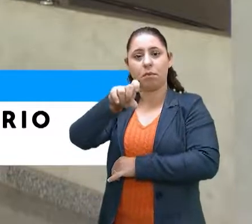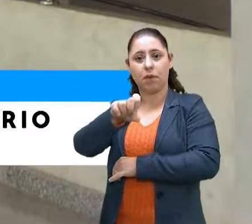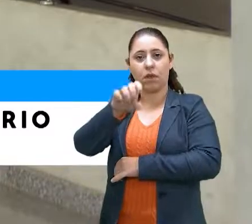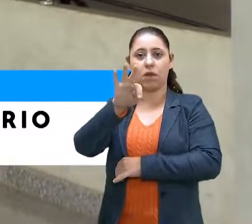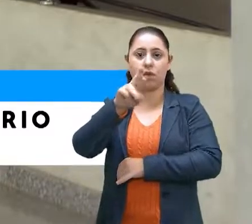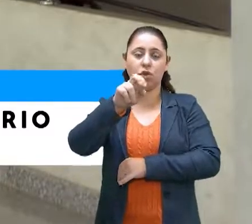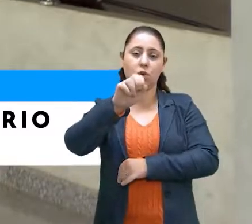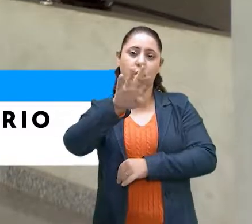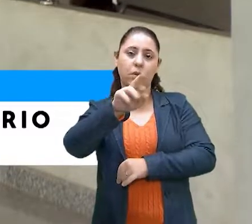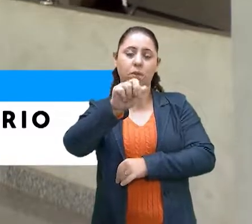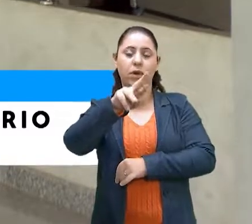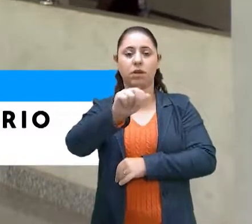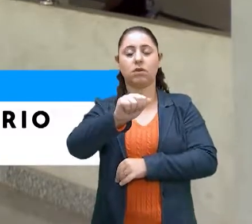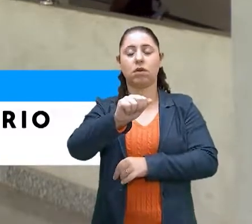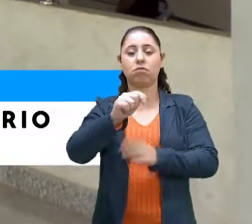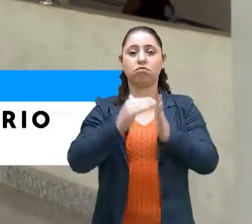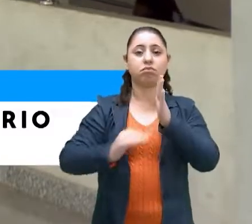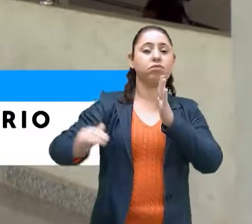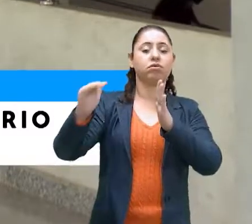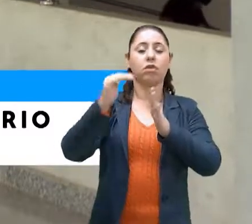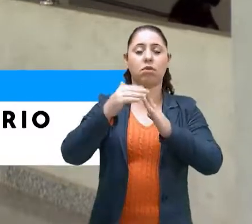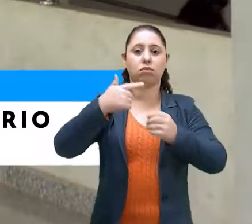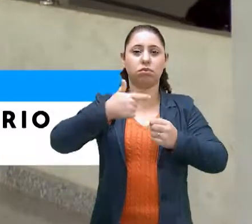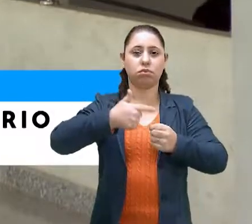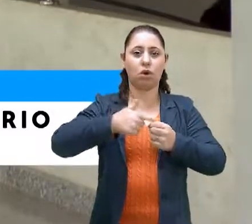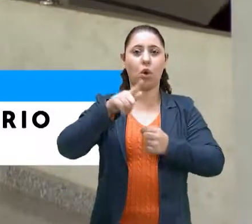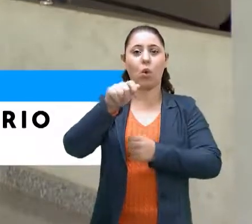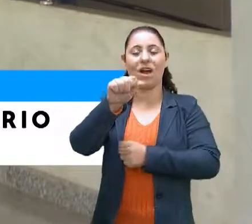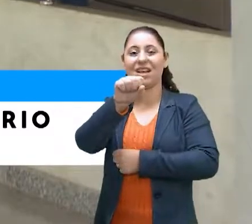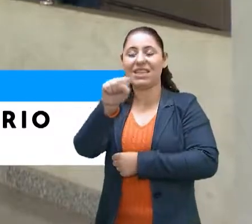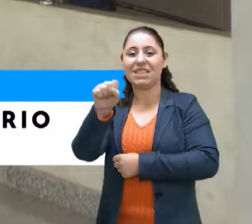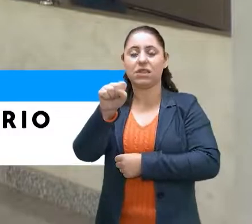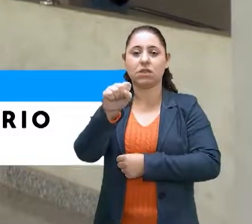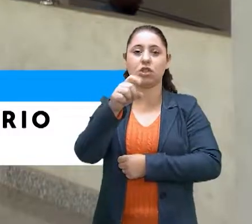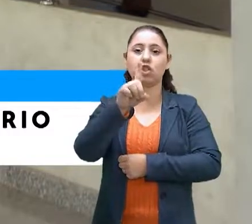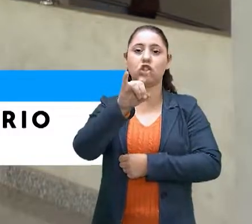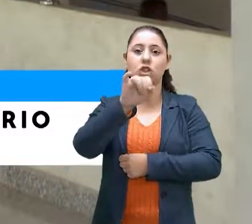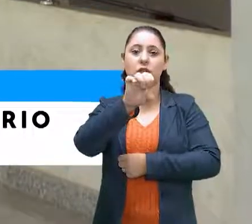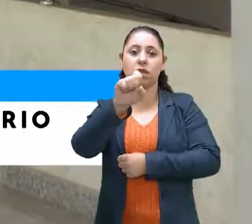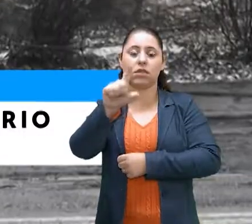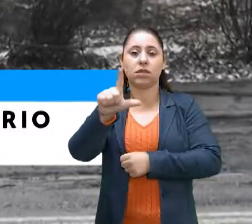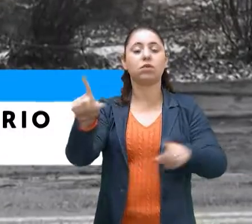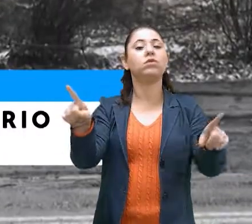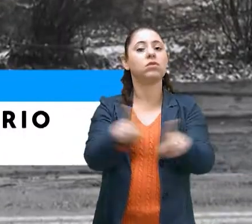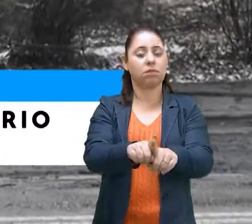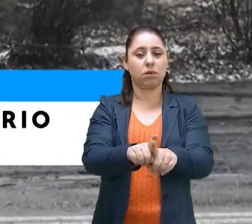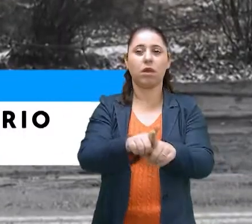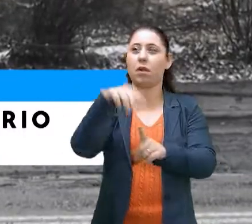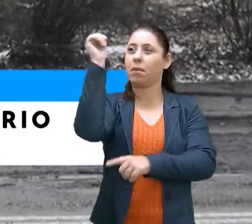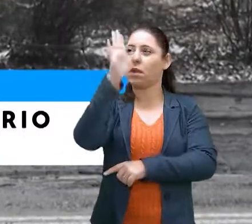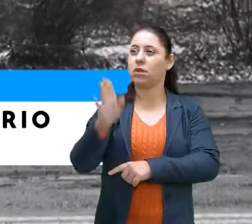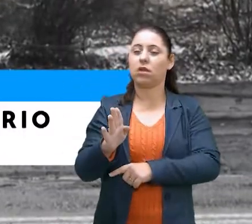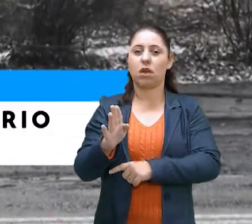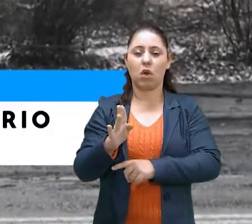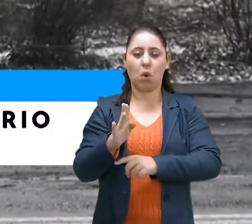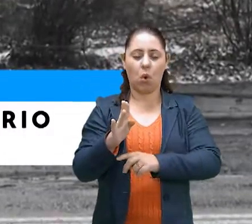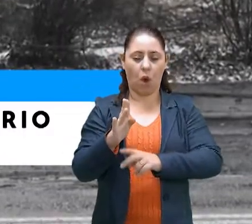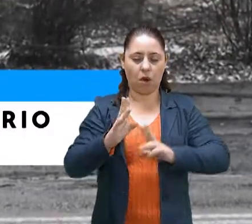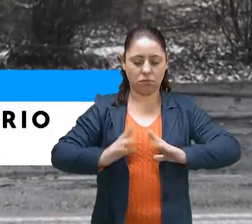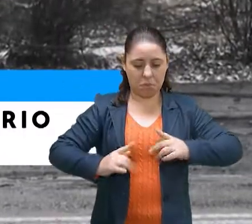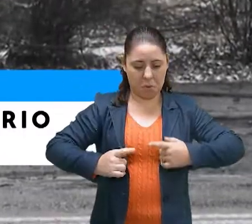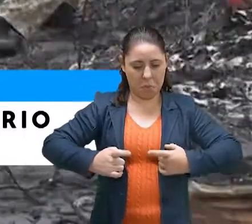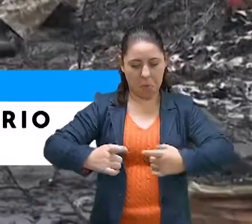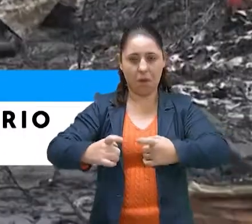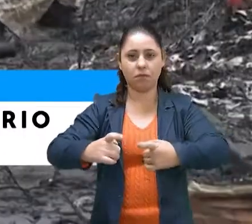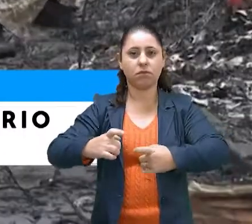Petrobras sobre o aumento da gasolina, do diesel e do gás de cozinha em todo o território nacional. O contexto da guerra